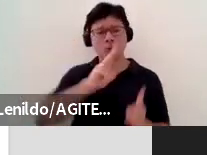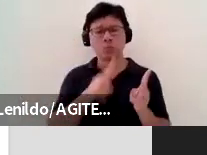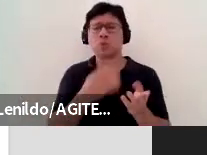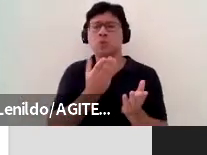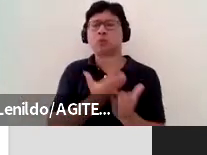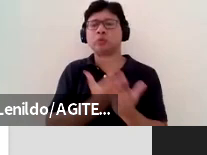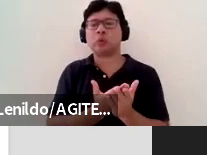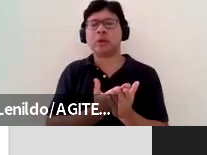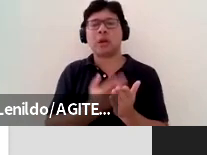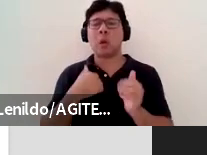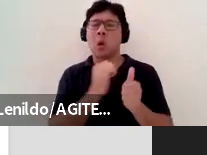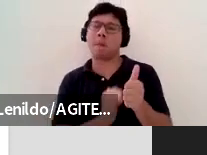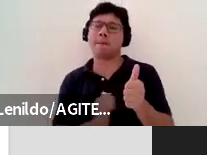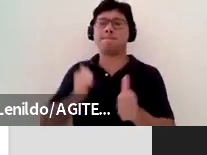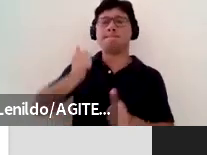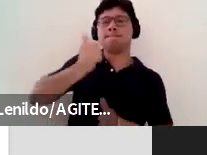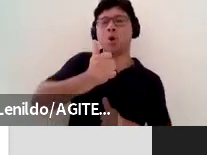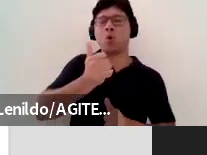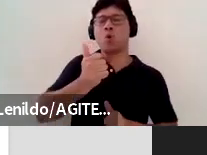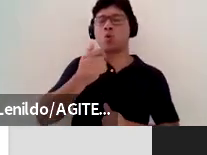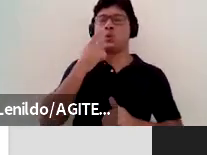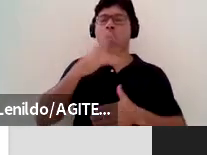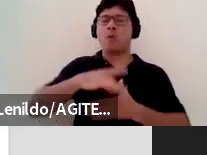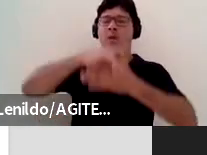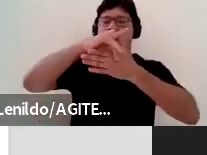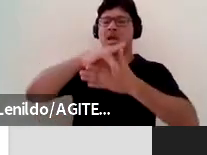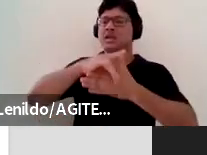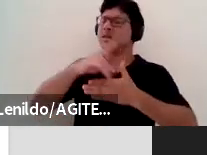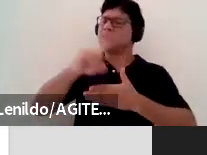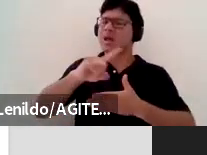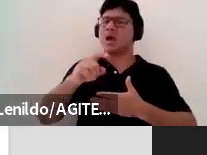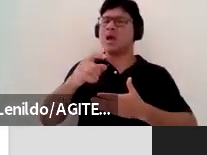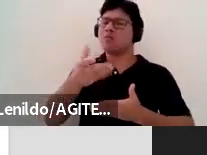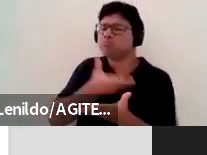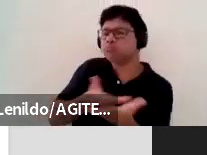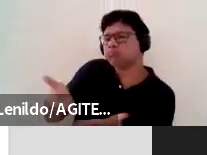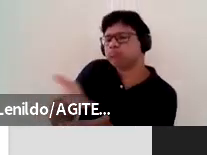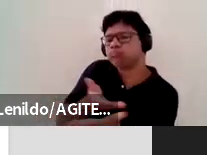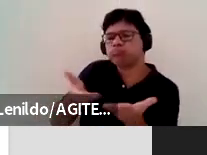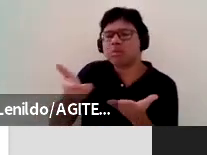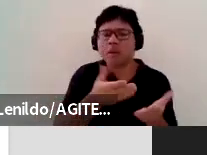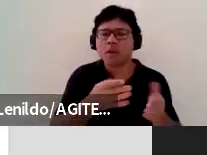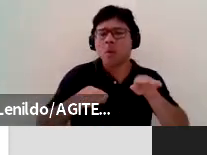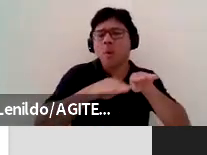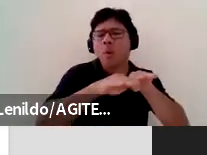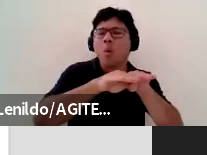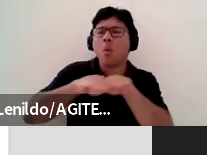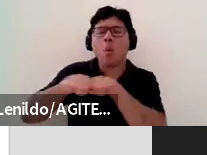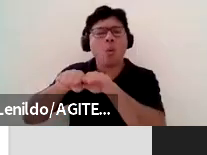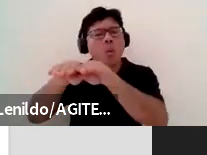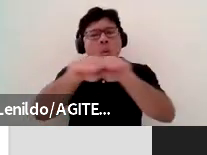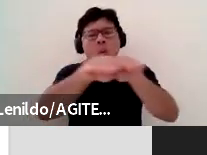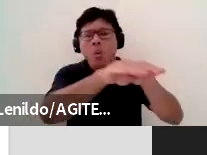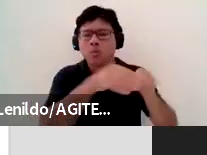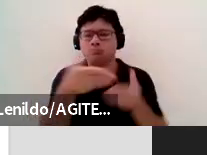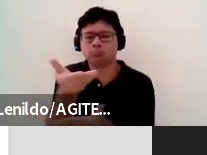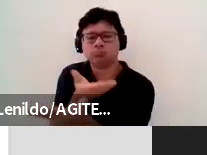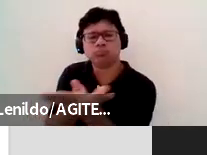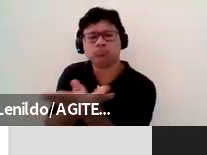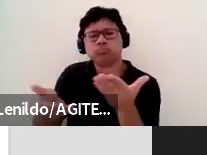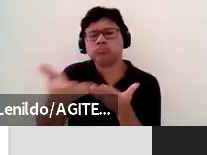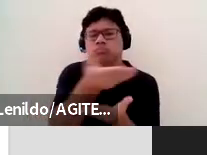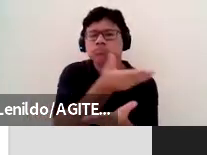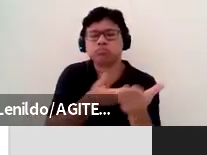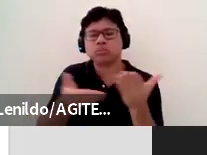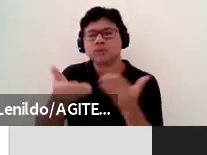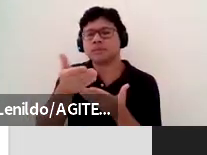que a gente virasse do dia para a noite professoras e entrasse numa relação muito verticalizada, que não era